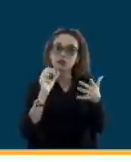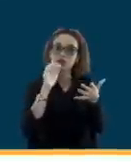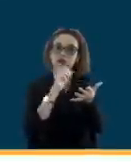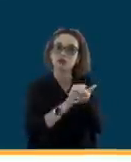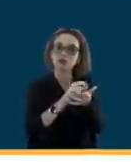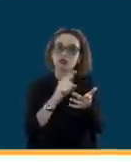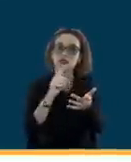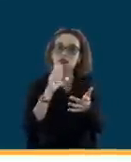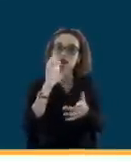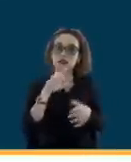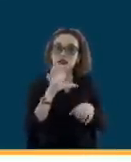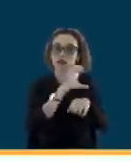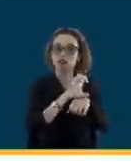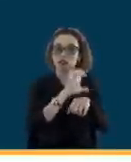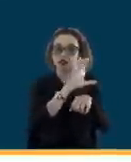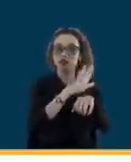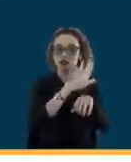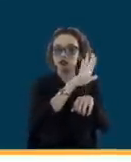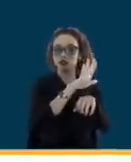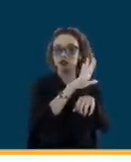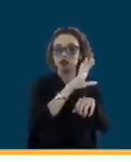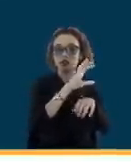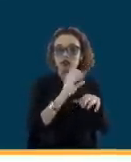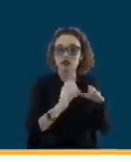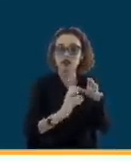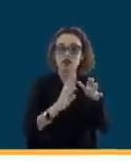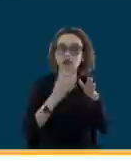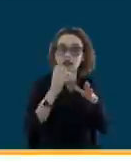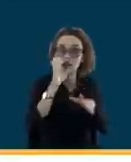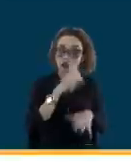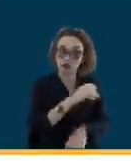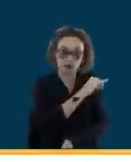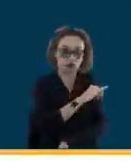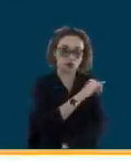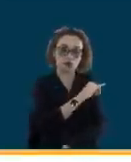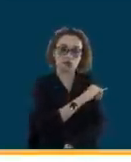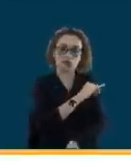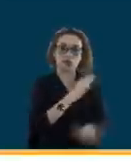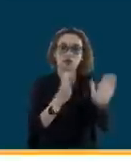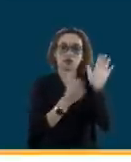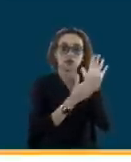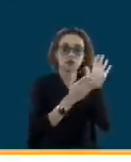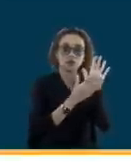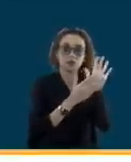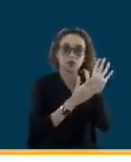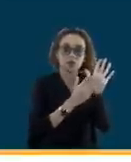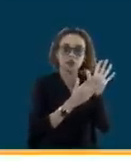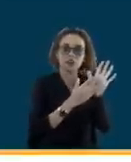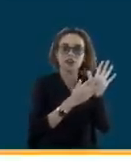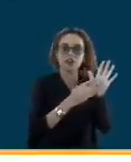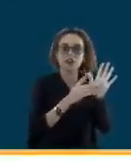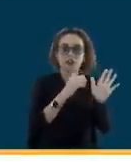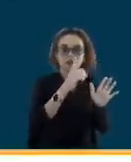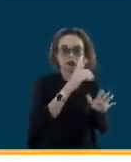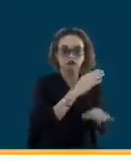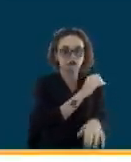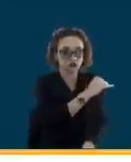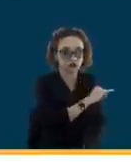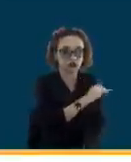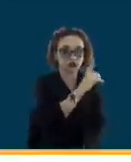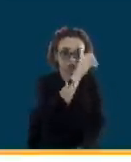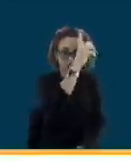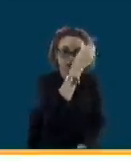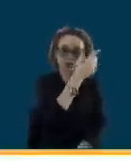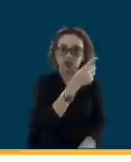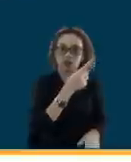regional. Nasce no Rio de Janeiro essa proposta, esse debate, essa discussão. Eu fico muito